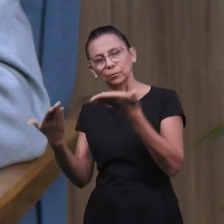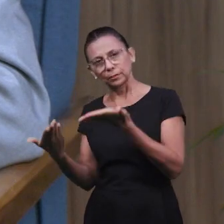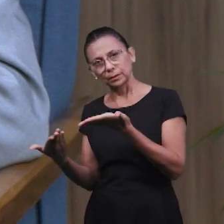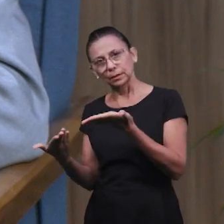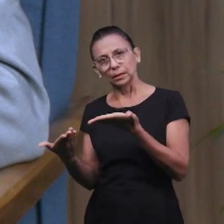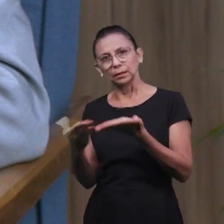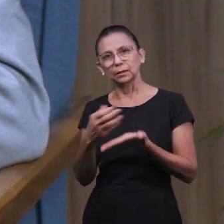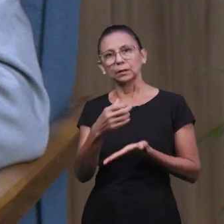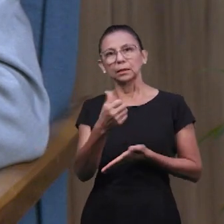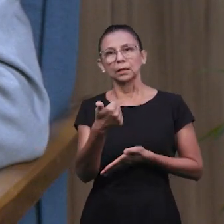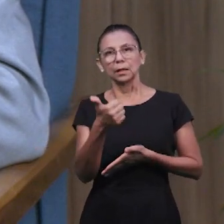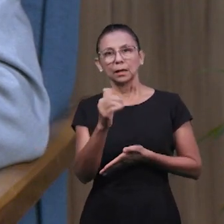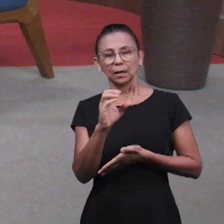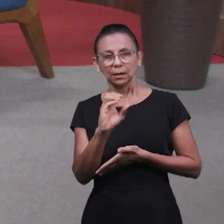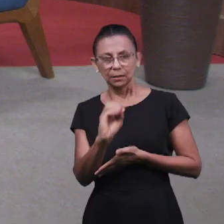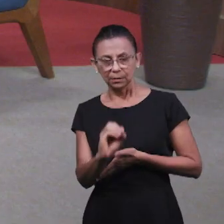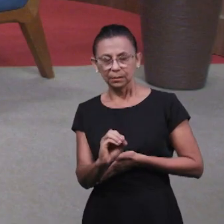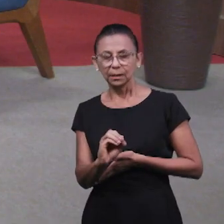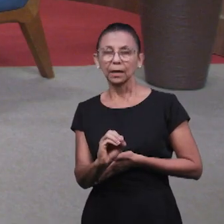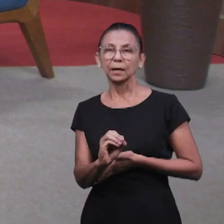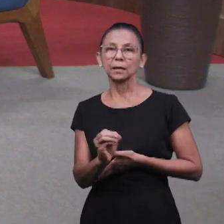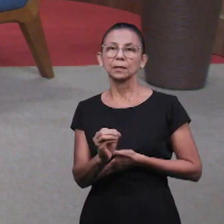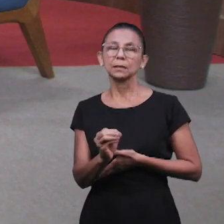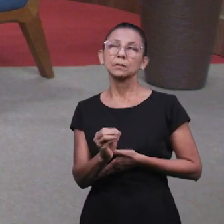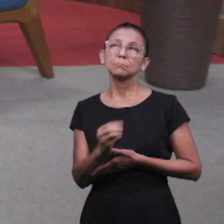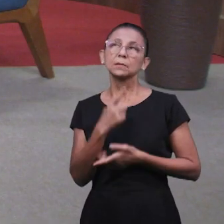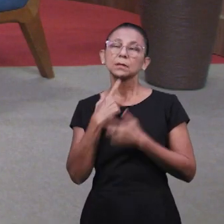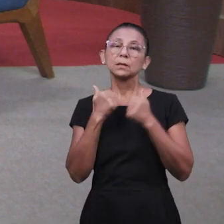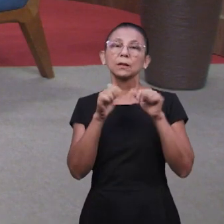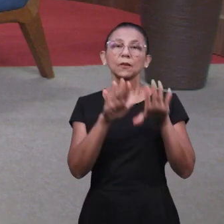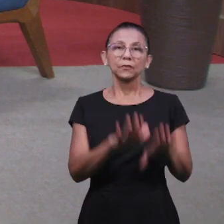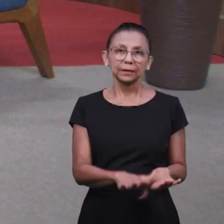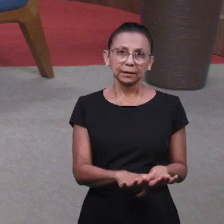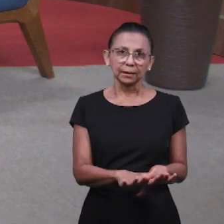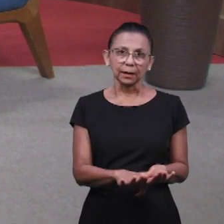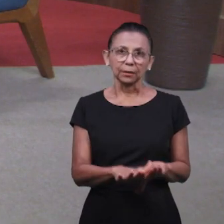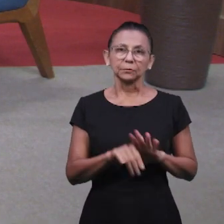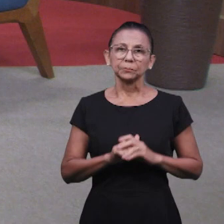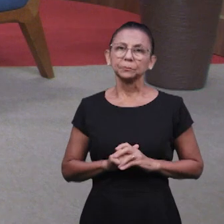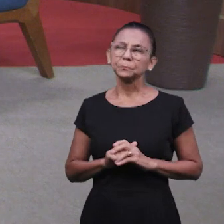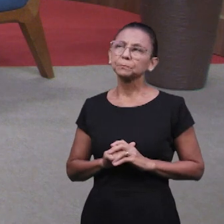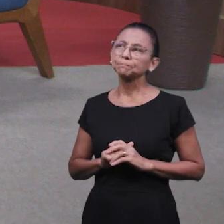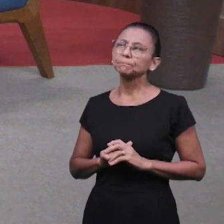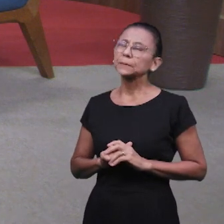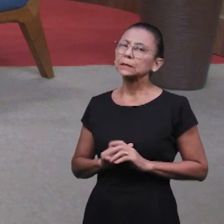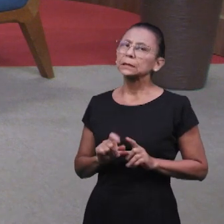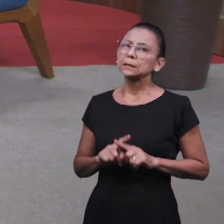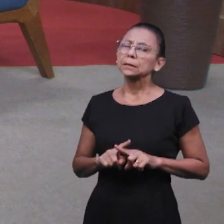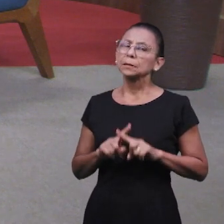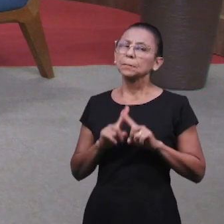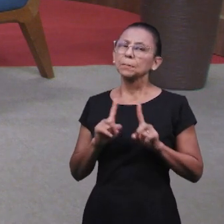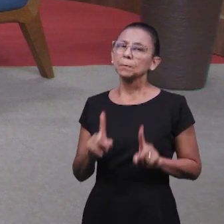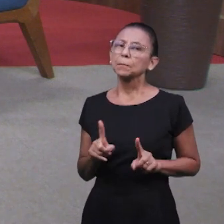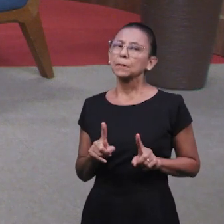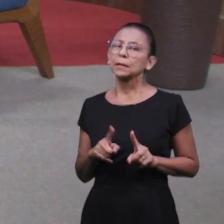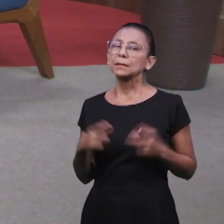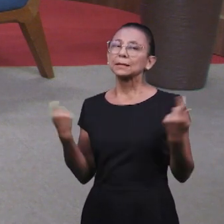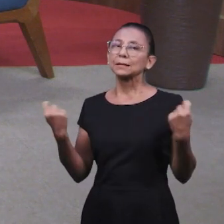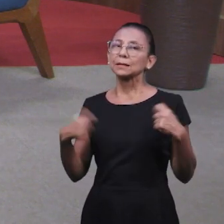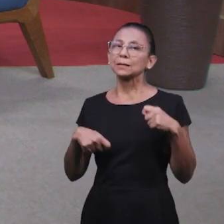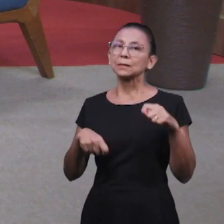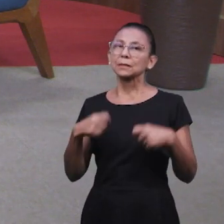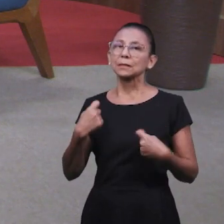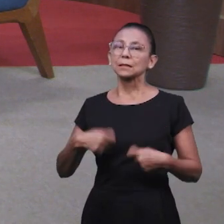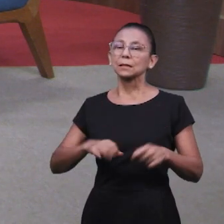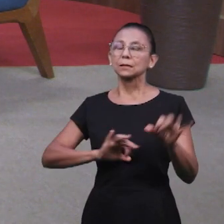ficar para o casamento, mas havia um preparo. Havia algo que fazia com que, de fato,